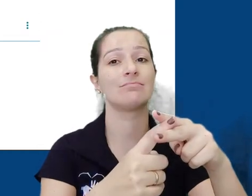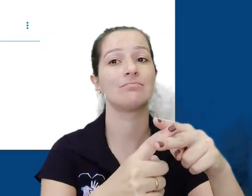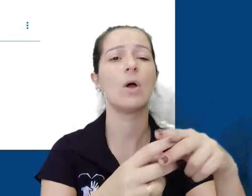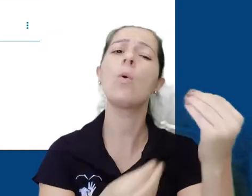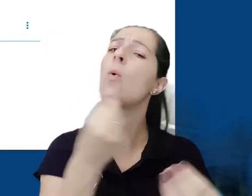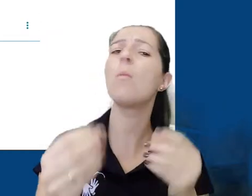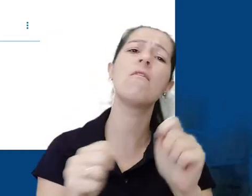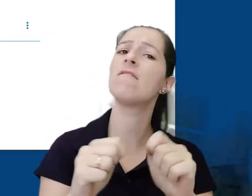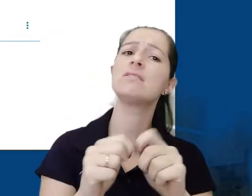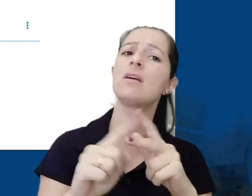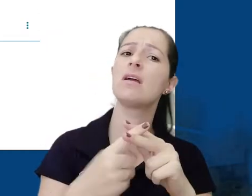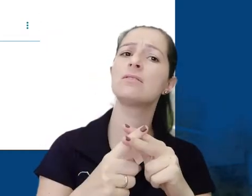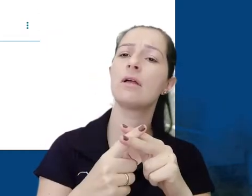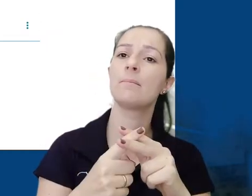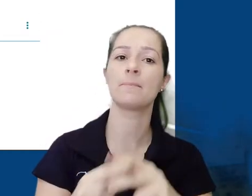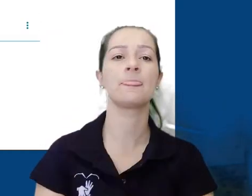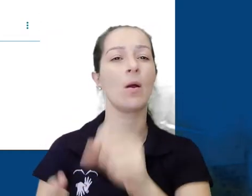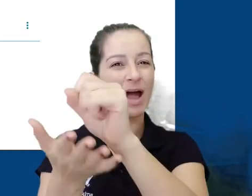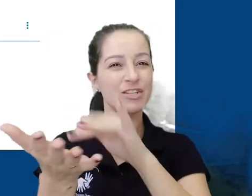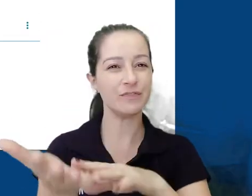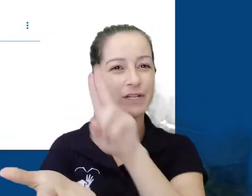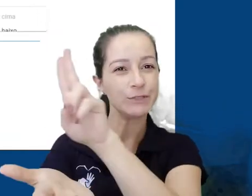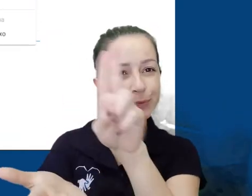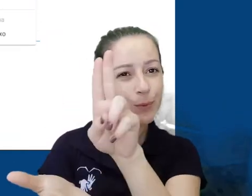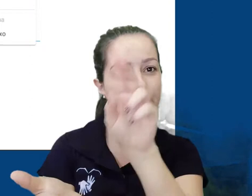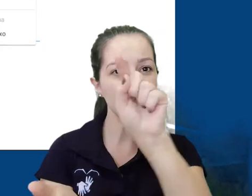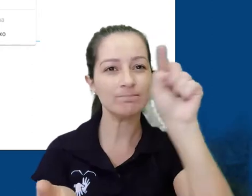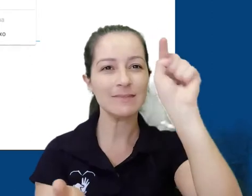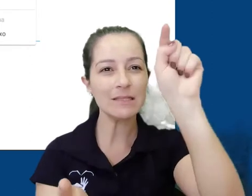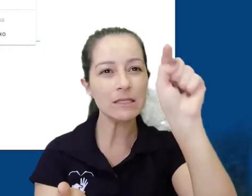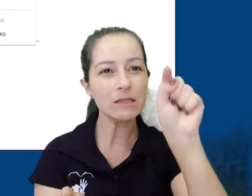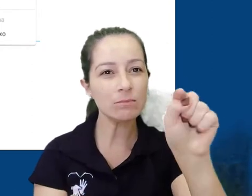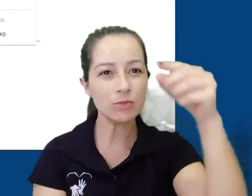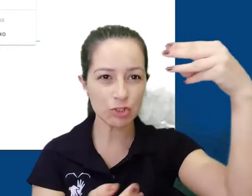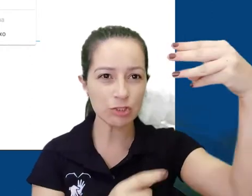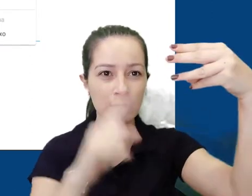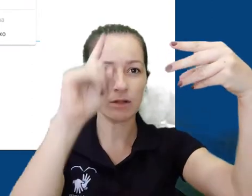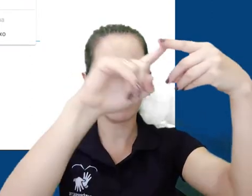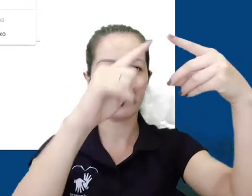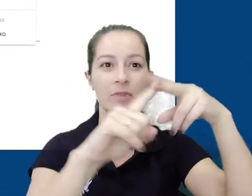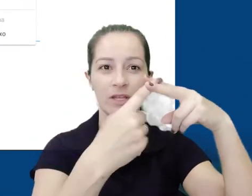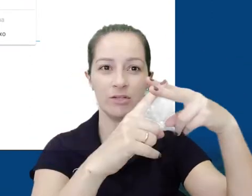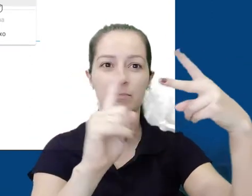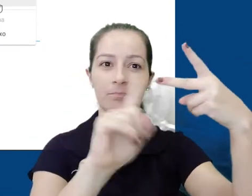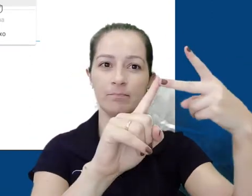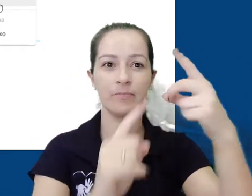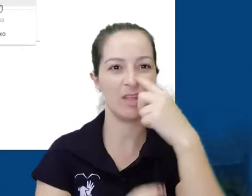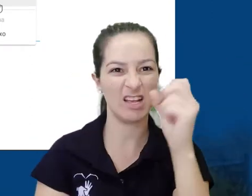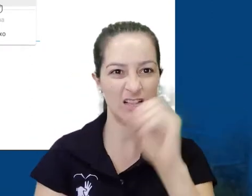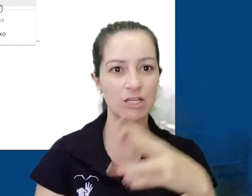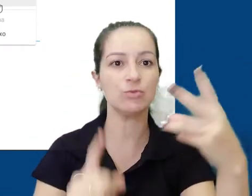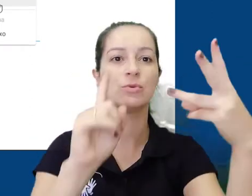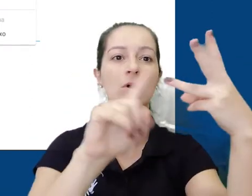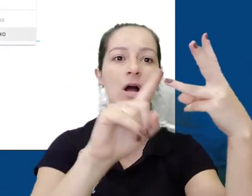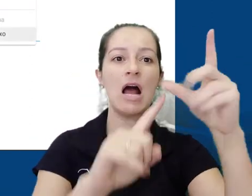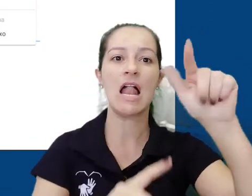na atividade se clicarmos nos três pontinhos ao lado do nome do material podemos escolher editar o material excluí-lo copiar no